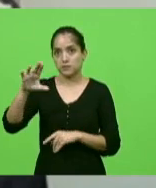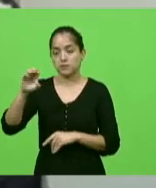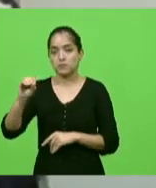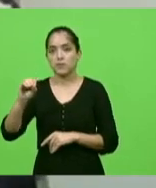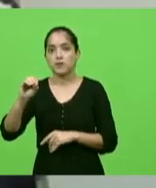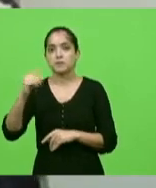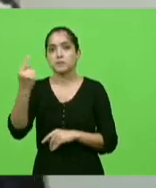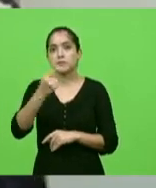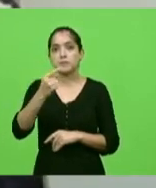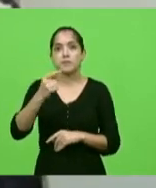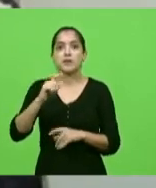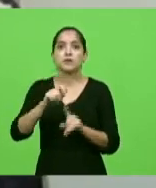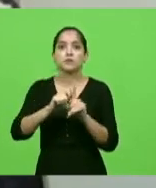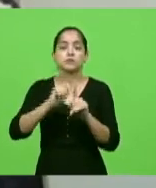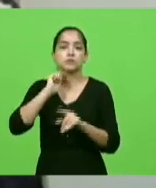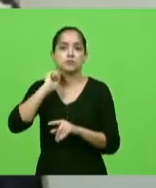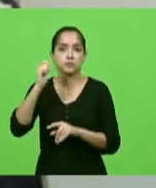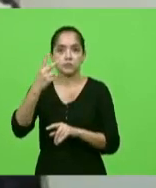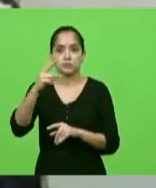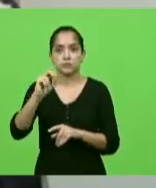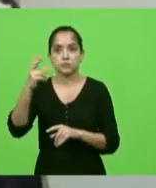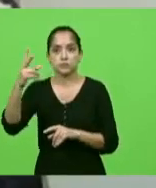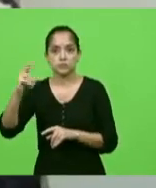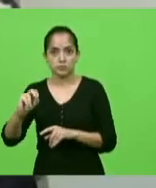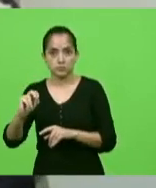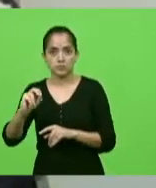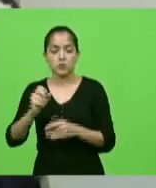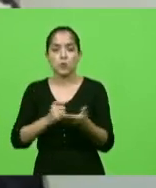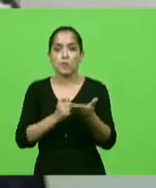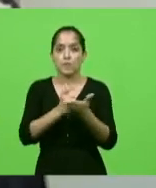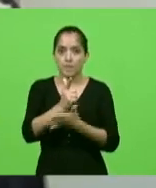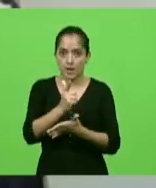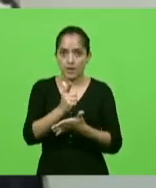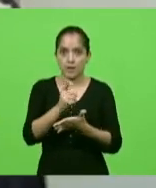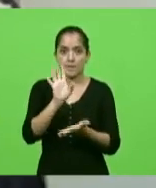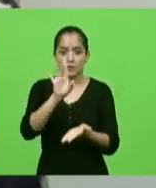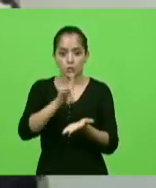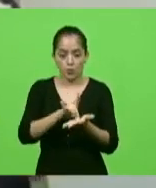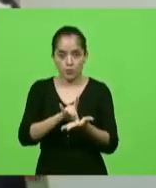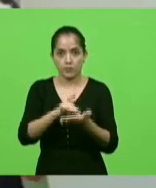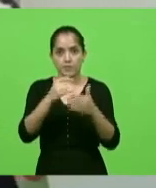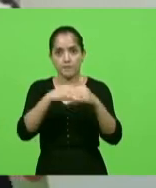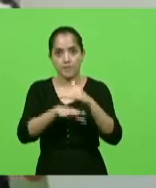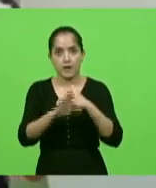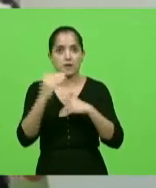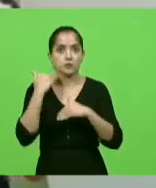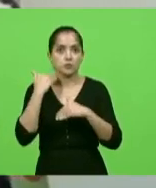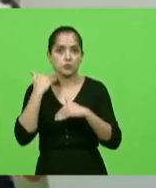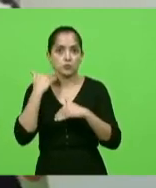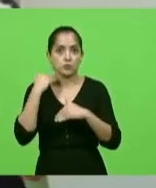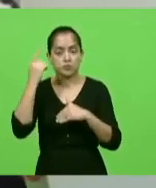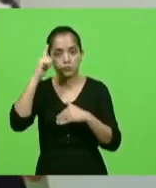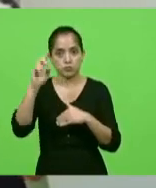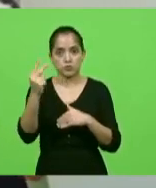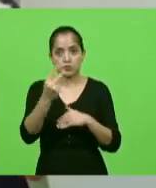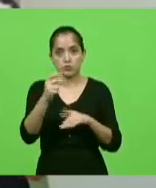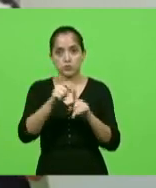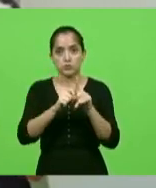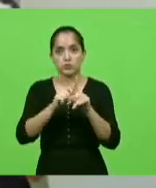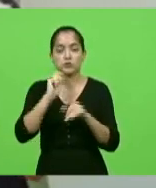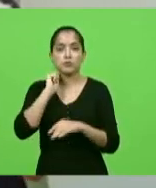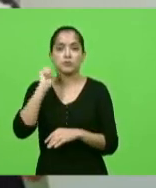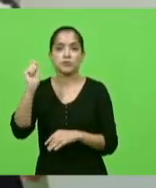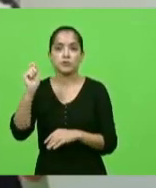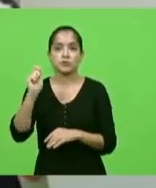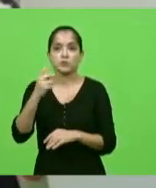2020 cuja liquidação se deu em primeiro de abril de 2020 com pagamento confirmado na conta em Dois de Abril